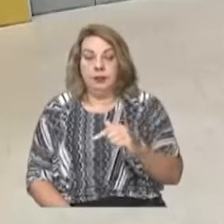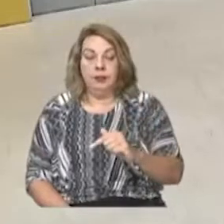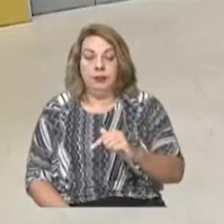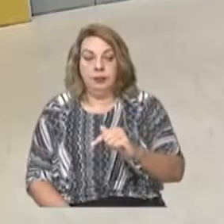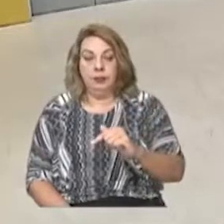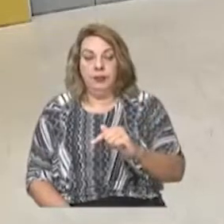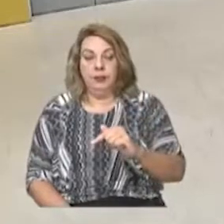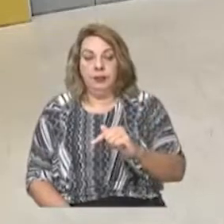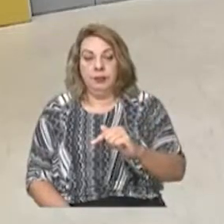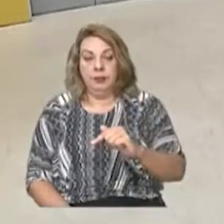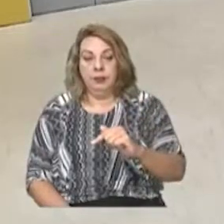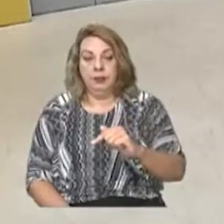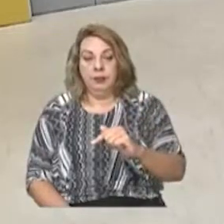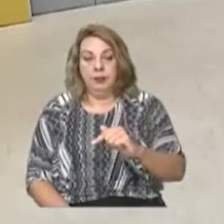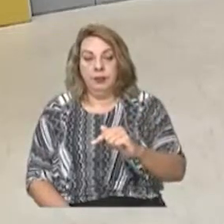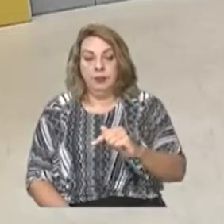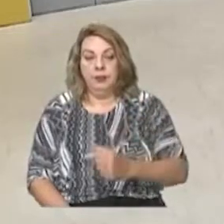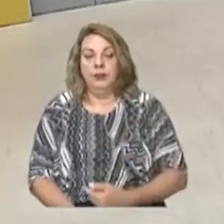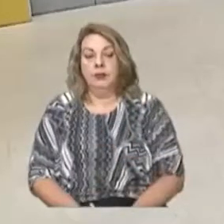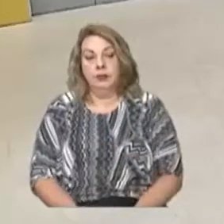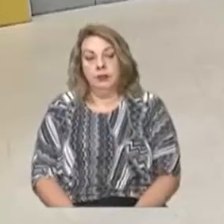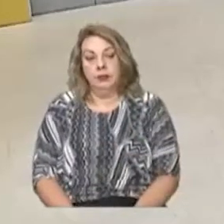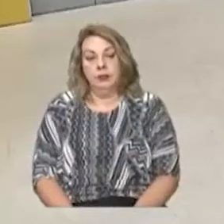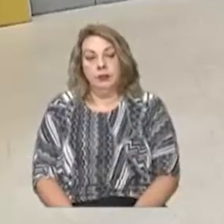Número 7, número 7.